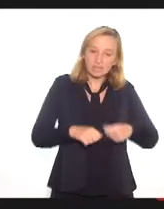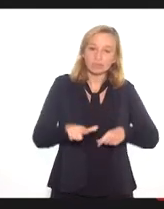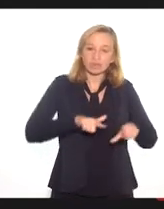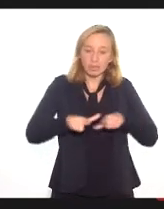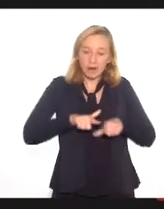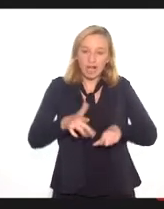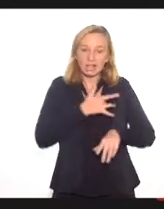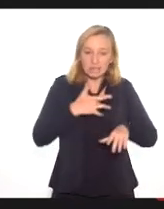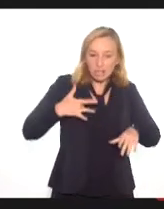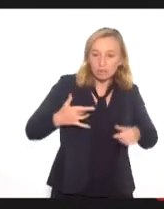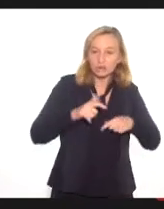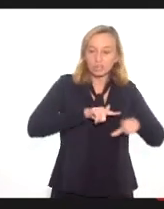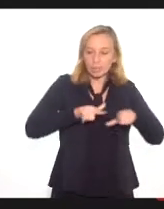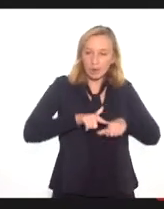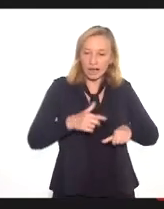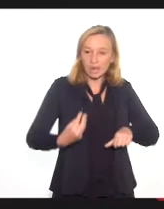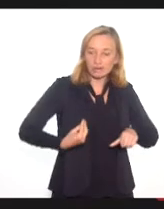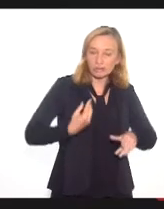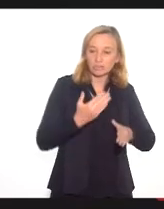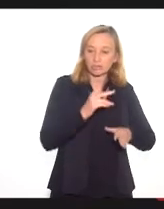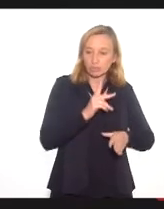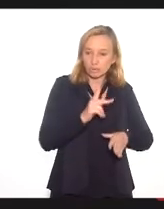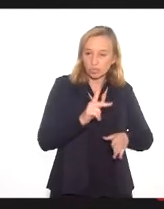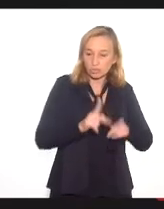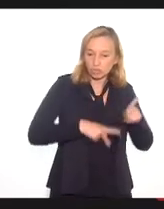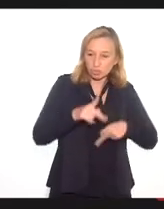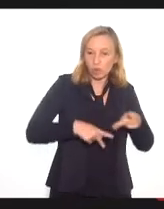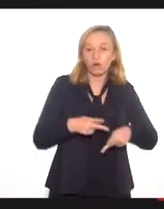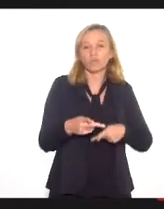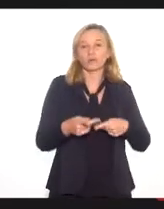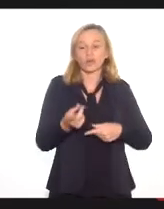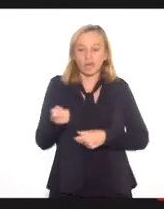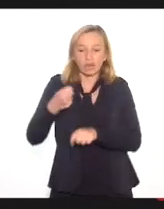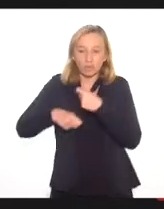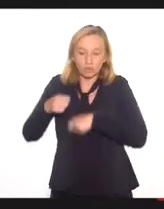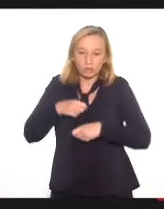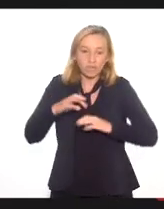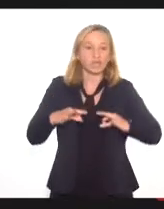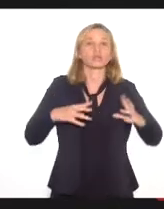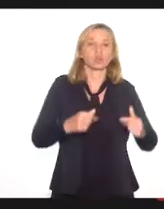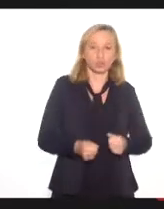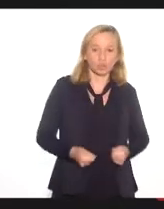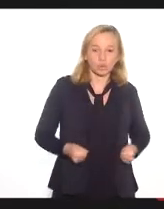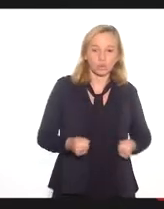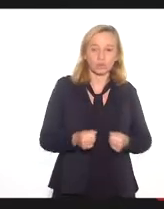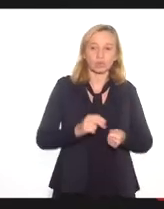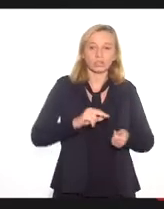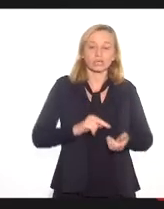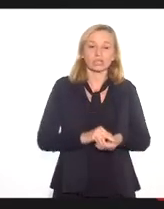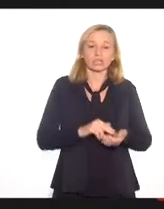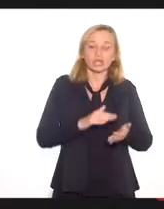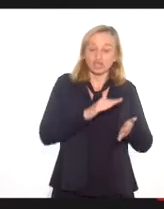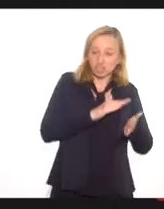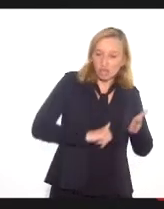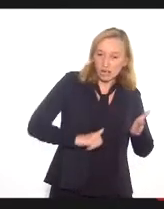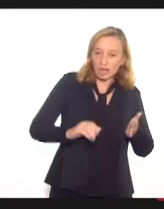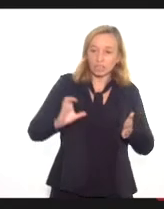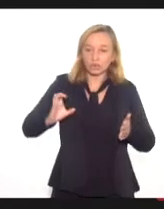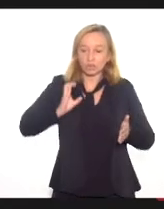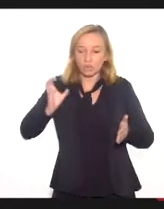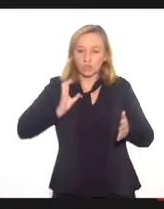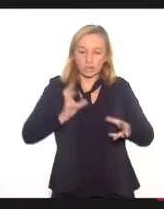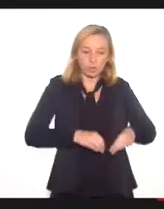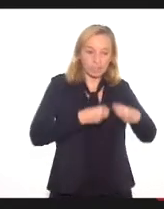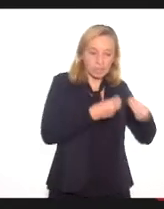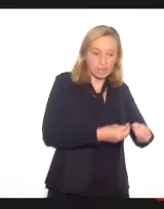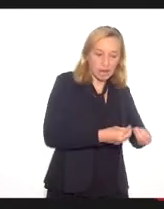ideia multidimensional, na economia, na renda, na transferência de renda. Isso significa tirar de mais rico para botar no bolso